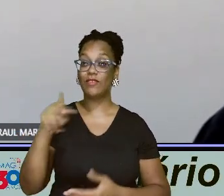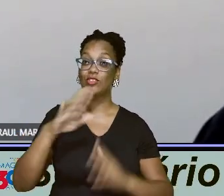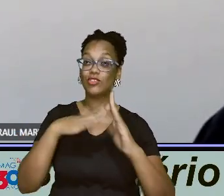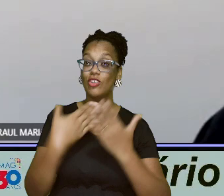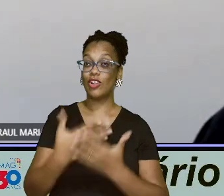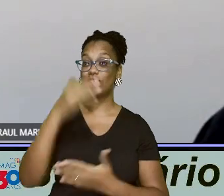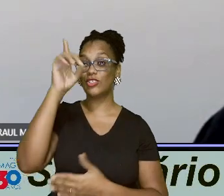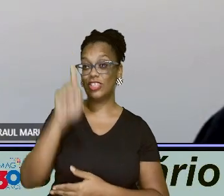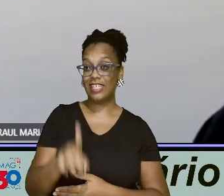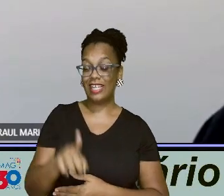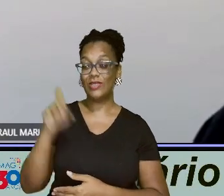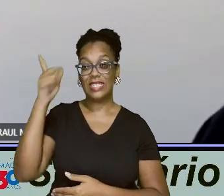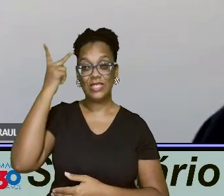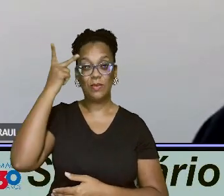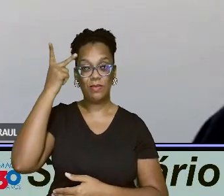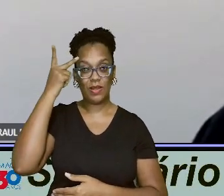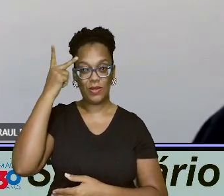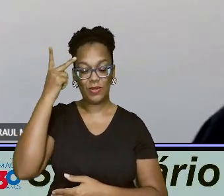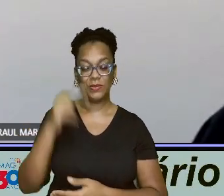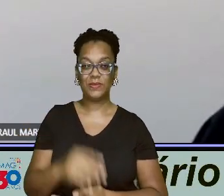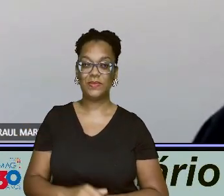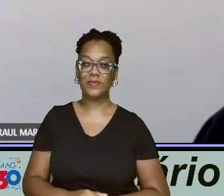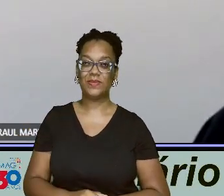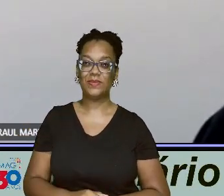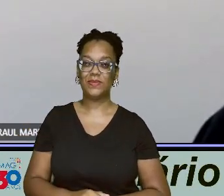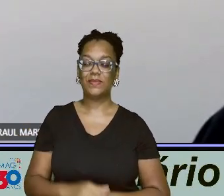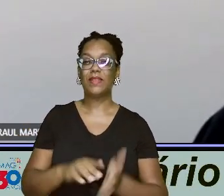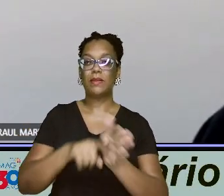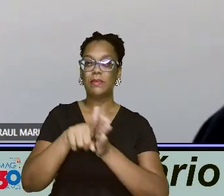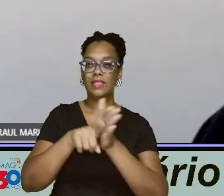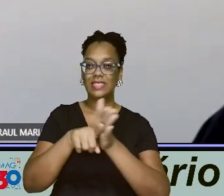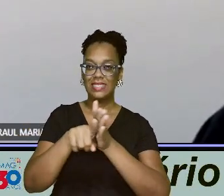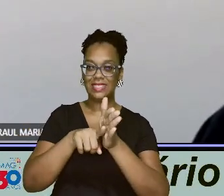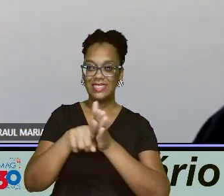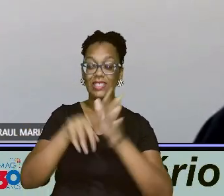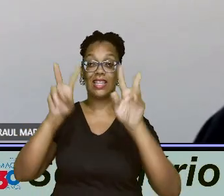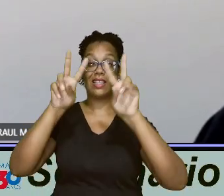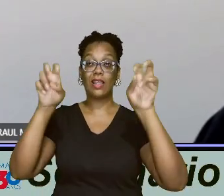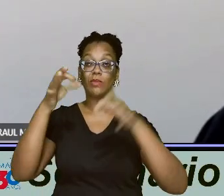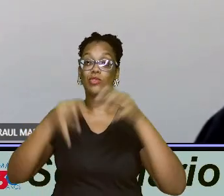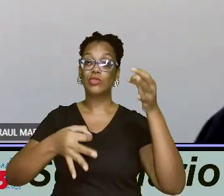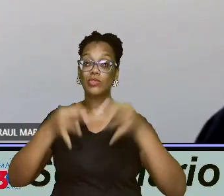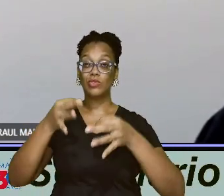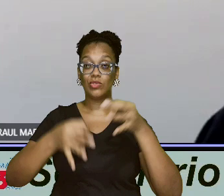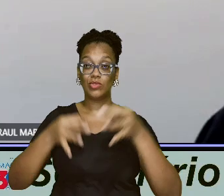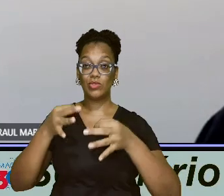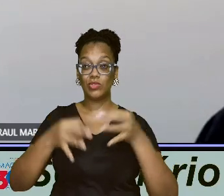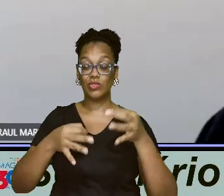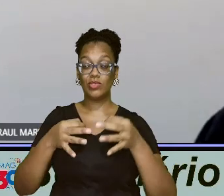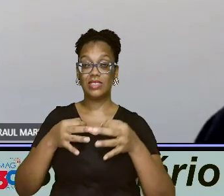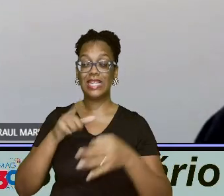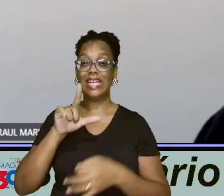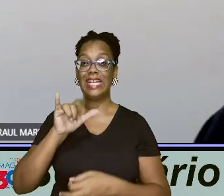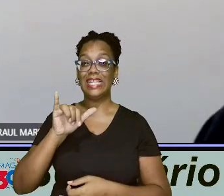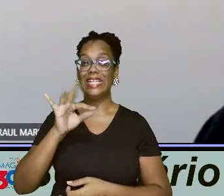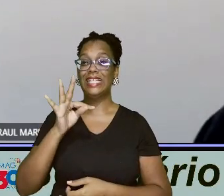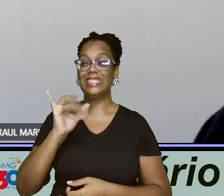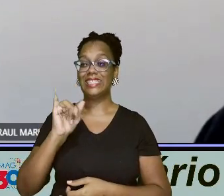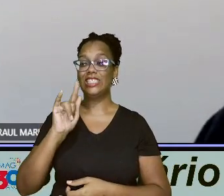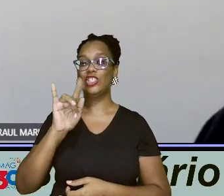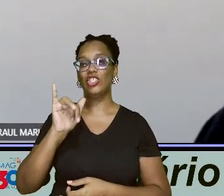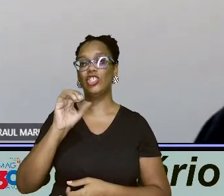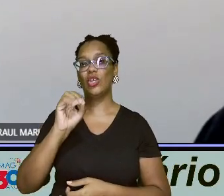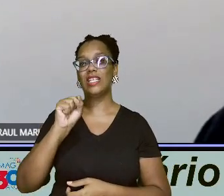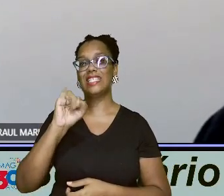São Paulo, na GV Law. É pesquisadora nos temas de judiciário e litigiosidade repetitiva, sociologia